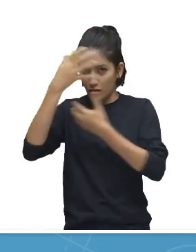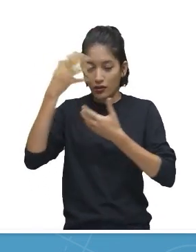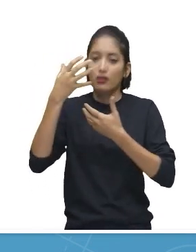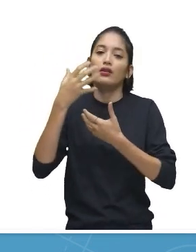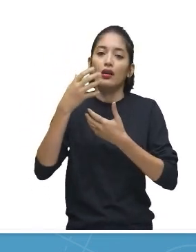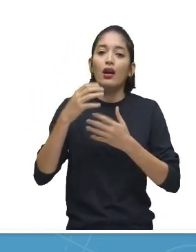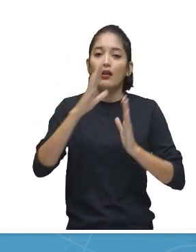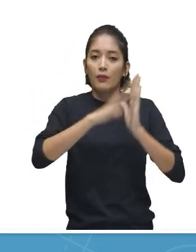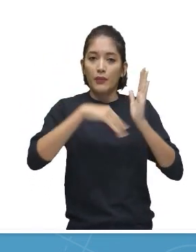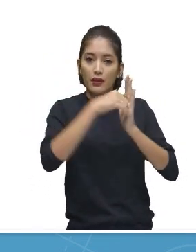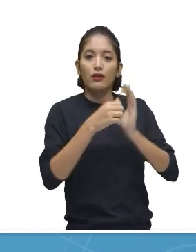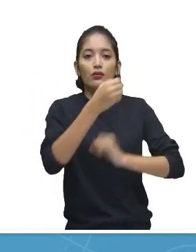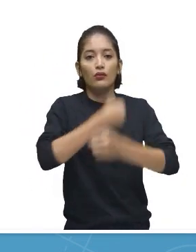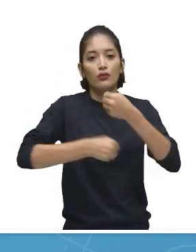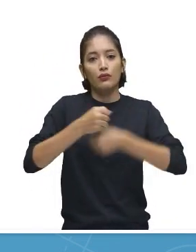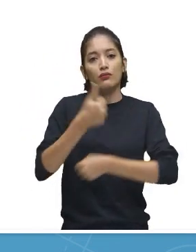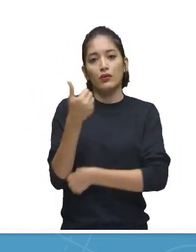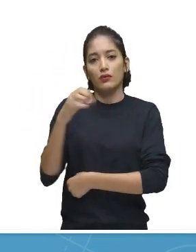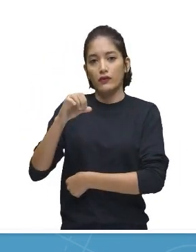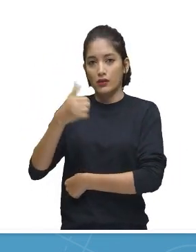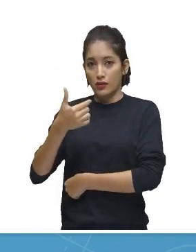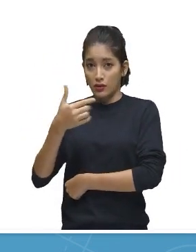1910.